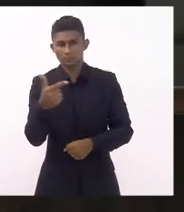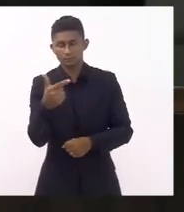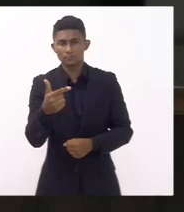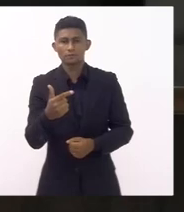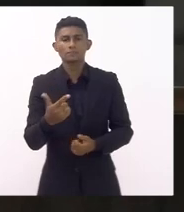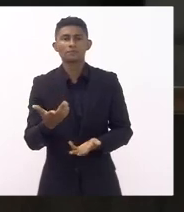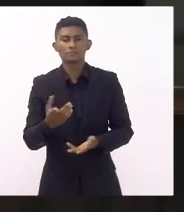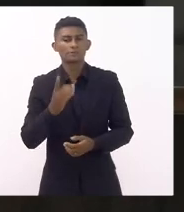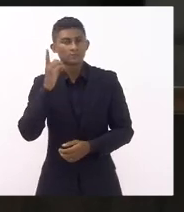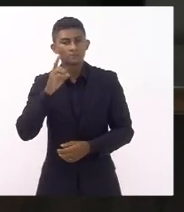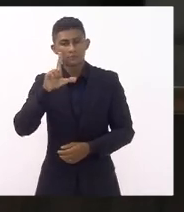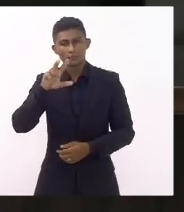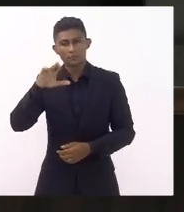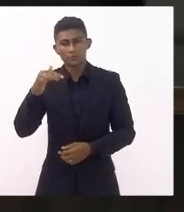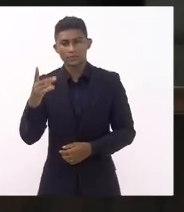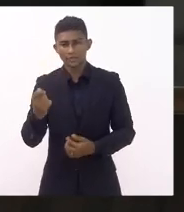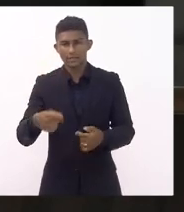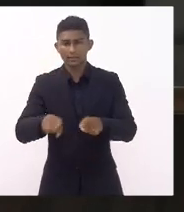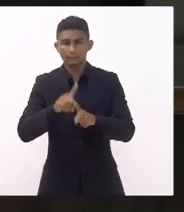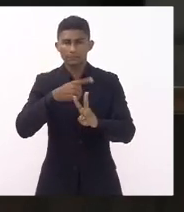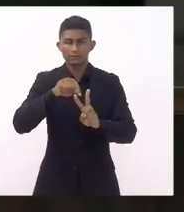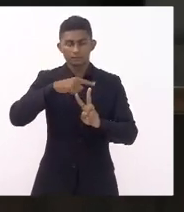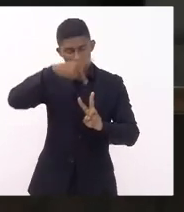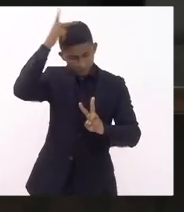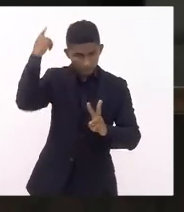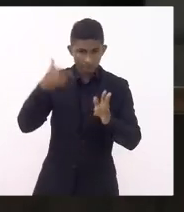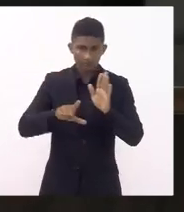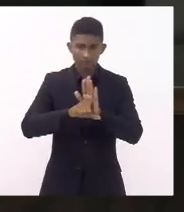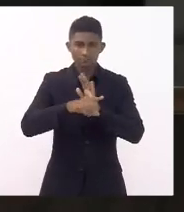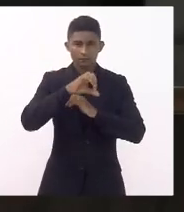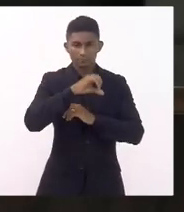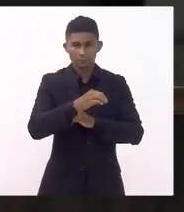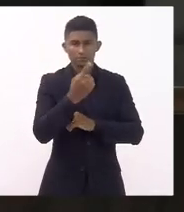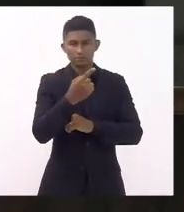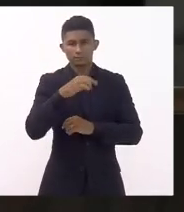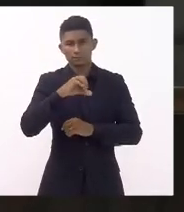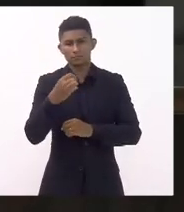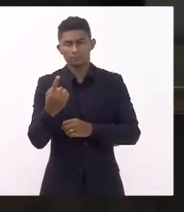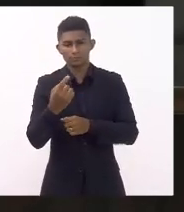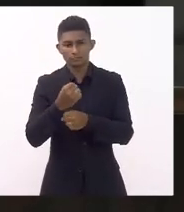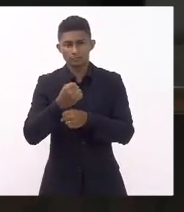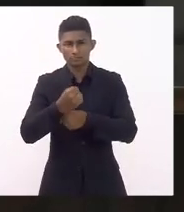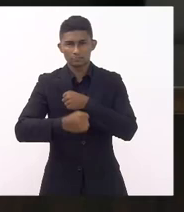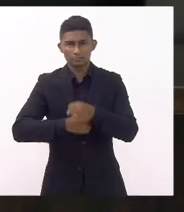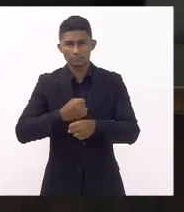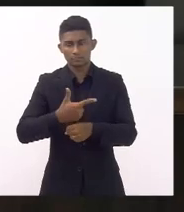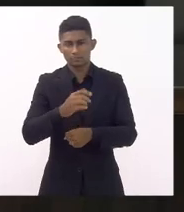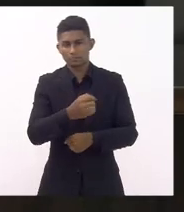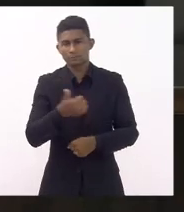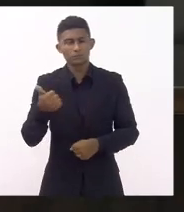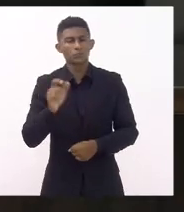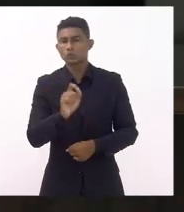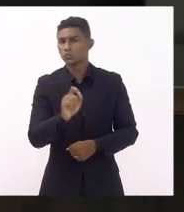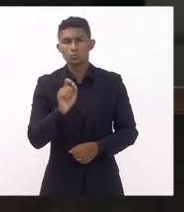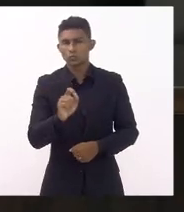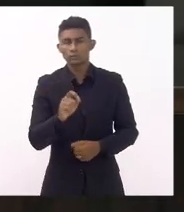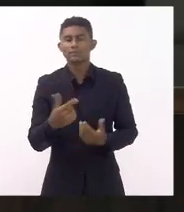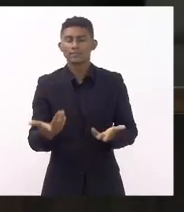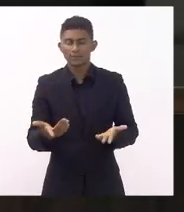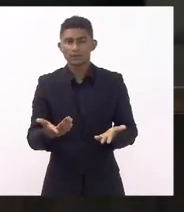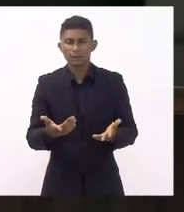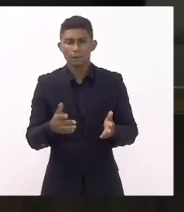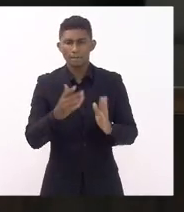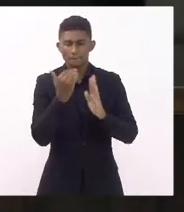deputados Lucinha e Luiz Paulo, que altera a lei 9.191, de 2 de março de 21, institui o programa Supera Rio,